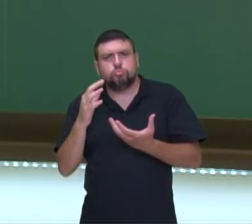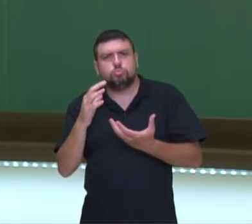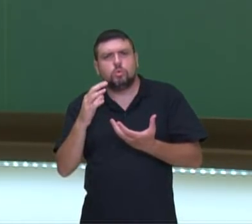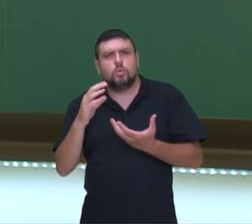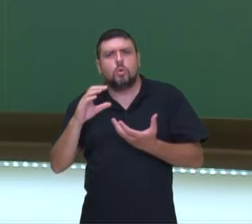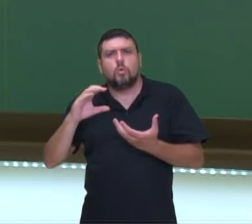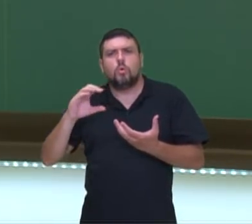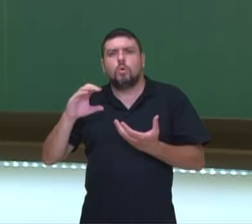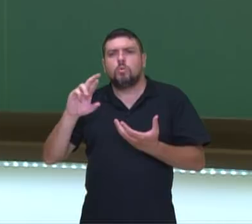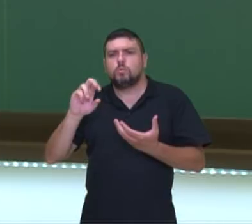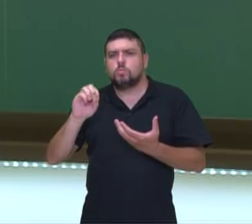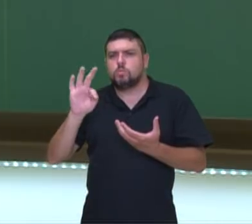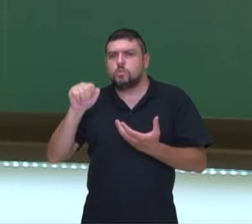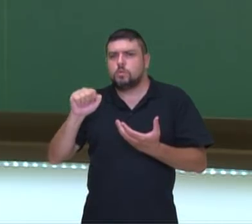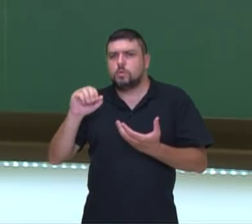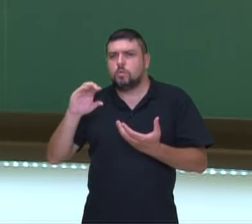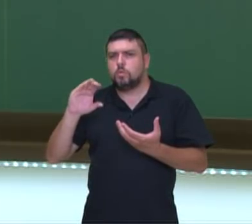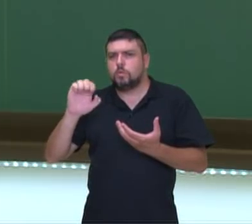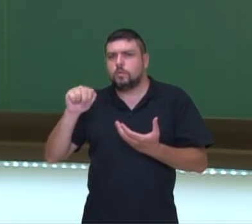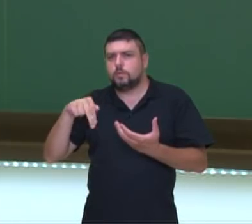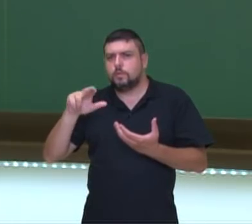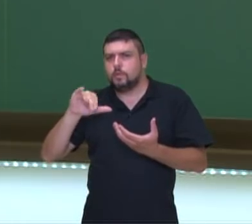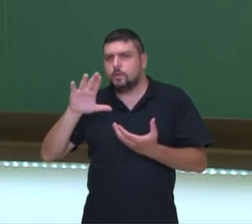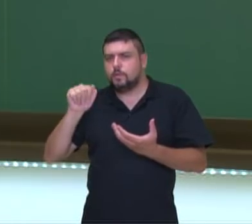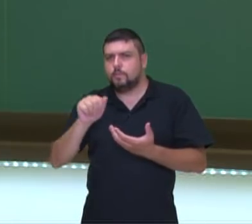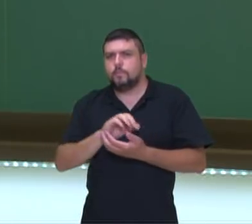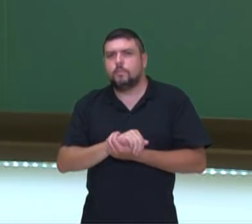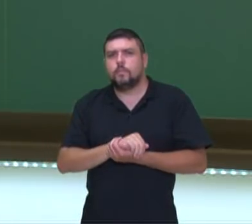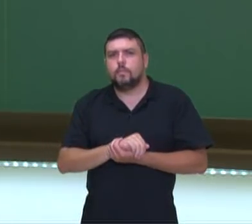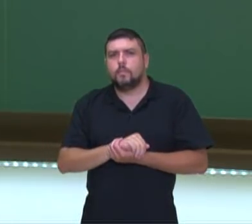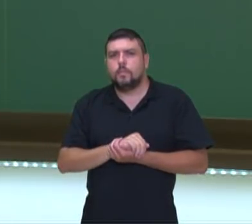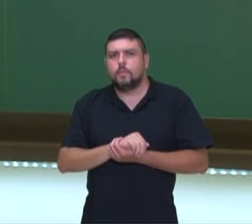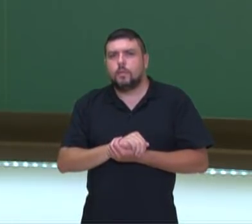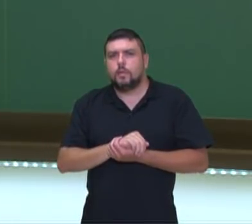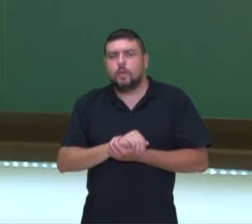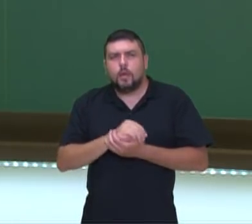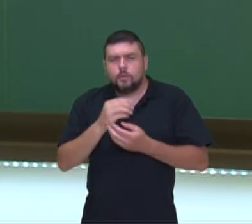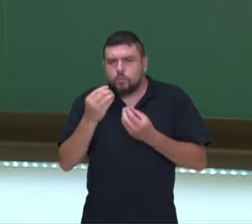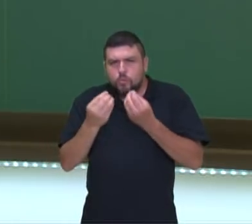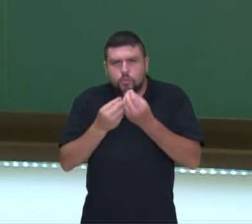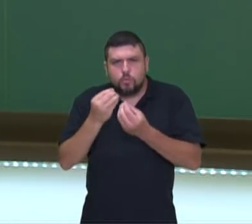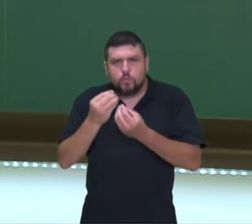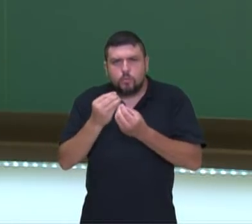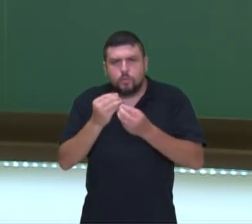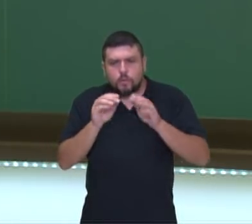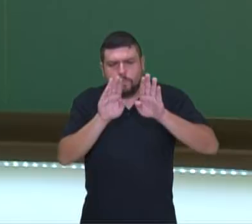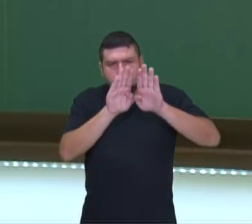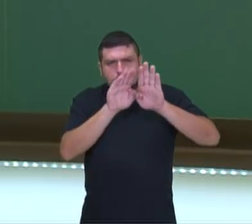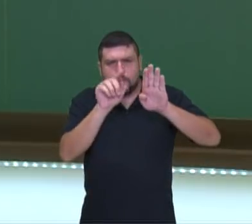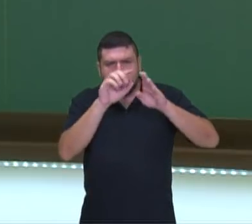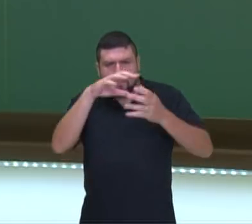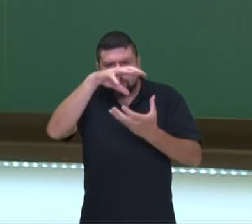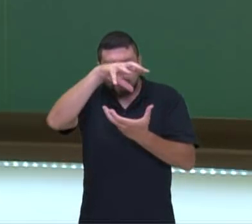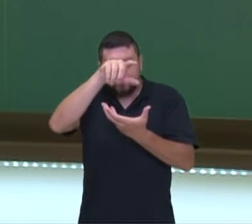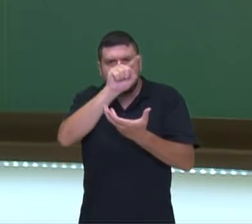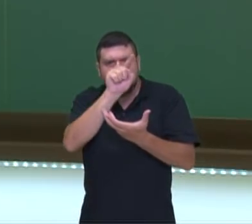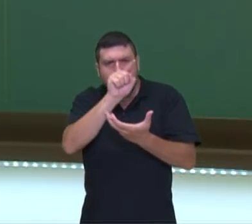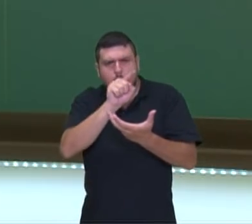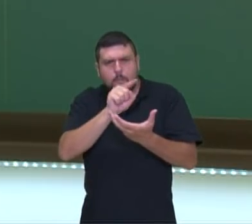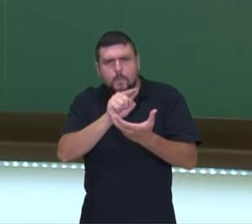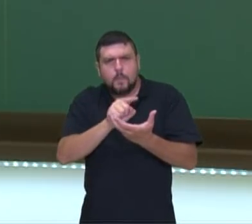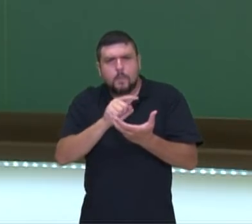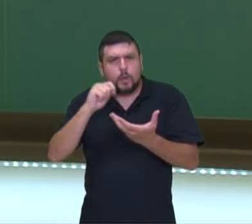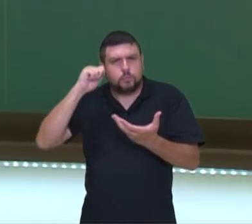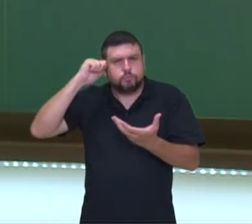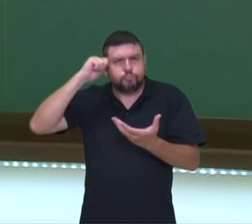oceânica. E essas linhas azuis mais escuras significam essas rachaduras entre essas placas, que podem se